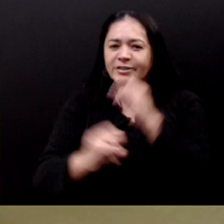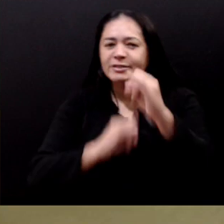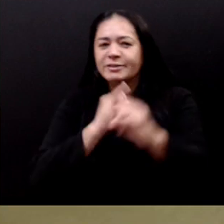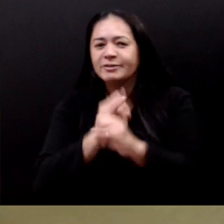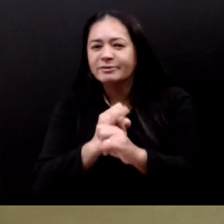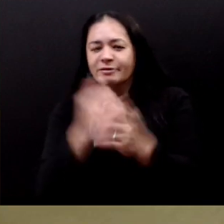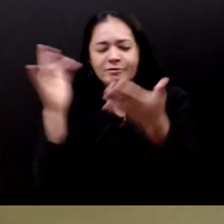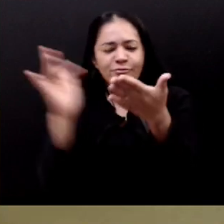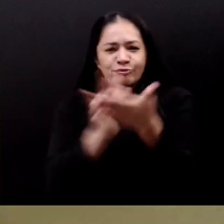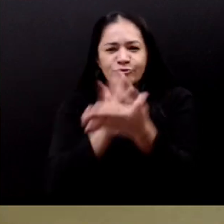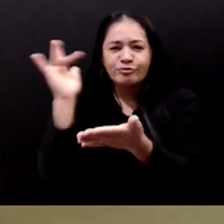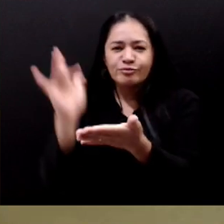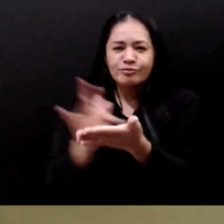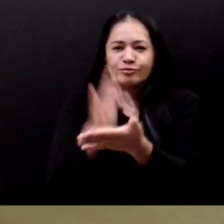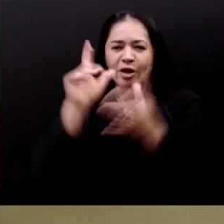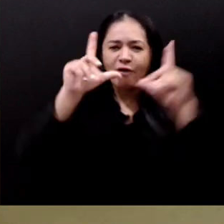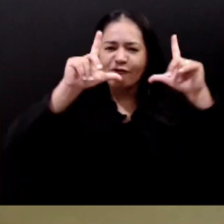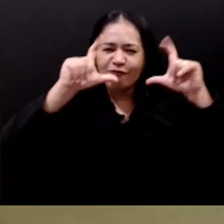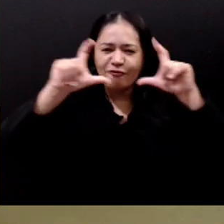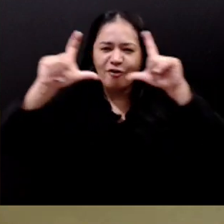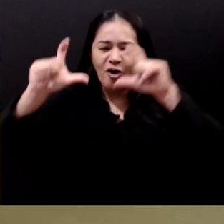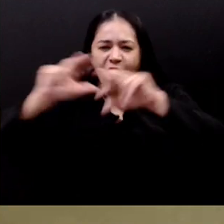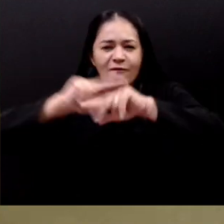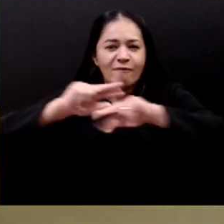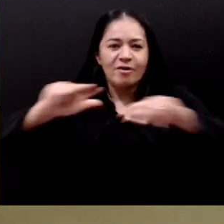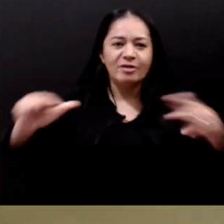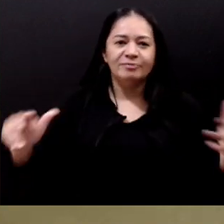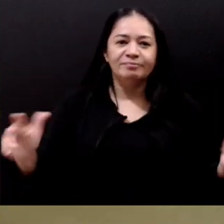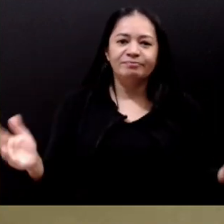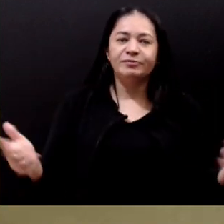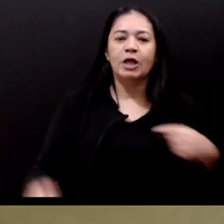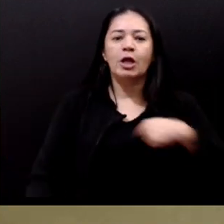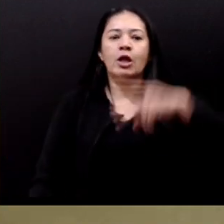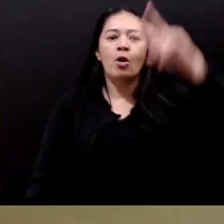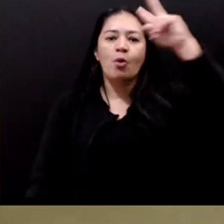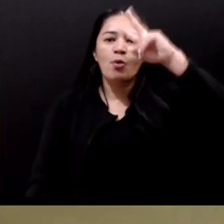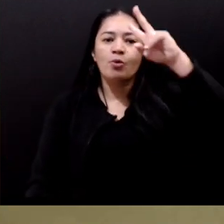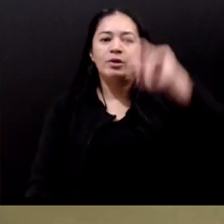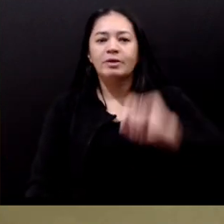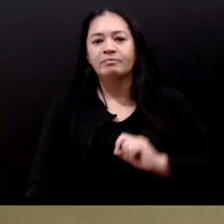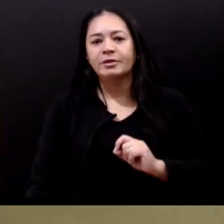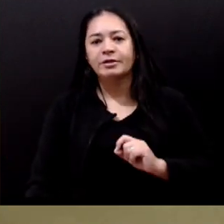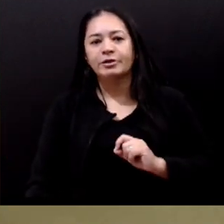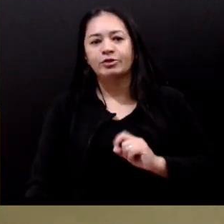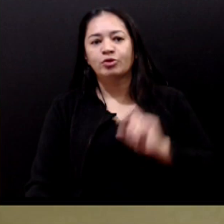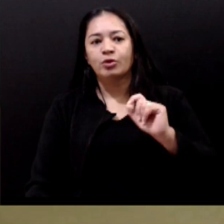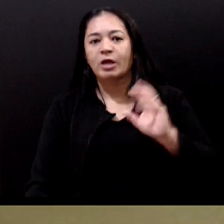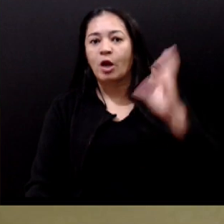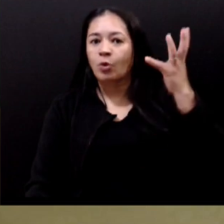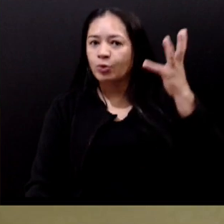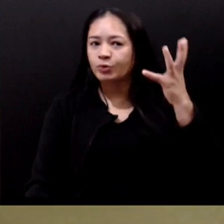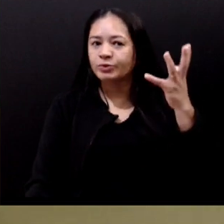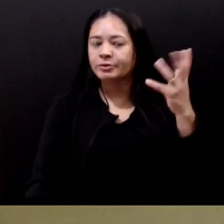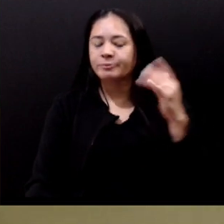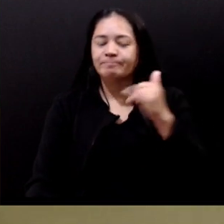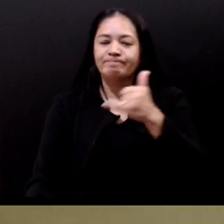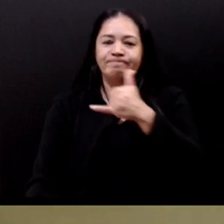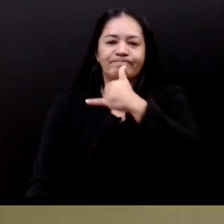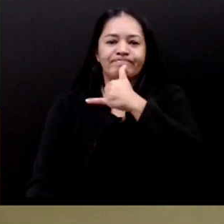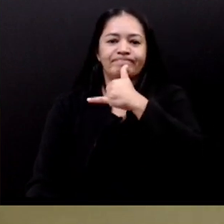e fotos, enfim, e me lembrei de uma situação que vem acontecendo, infelizmente, né, com